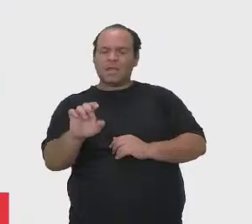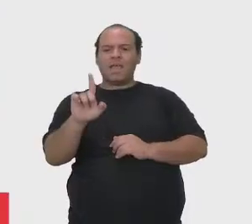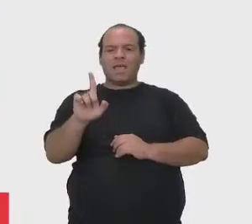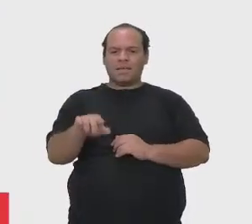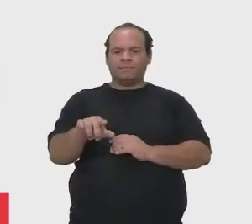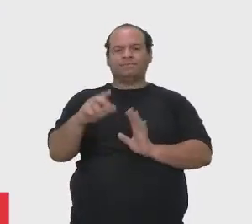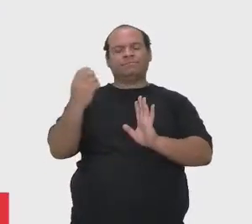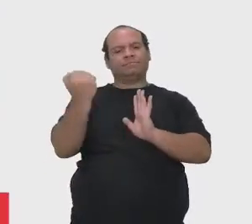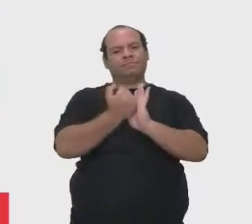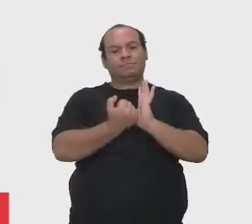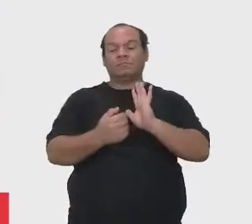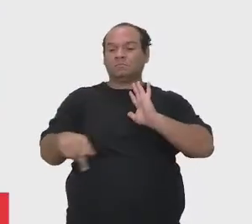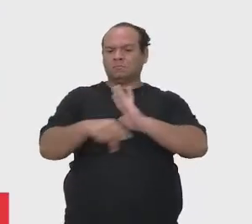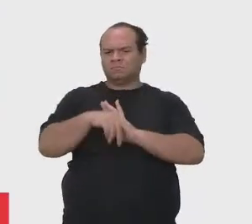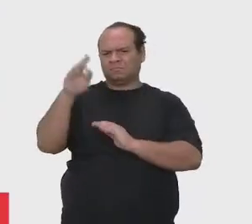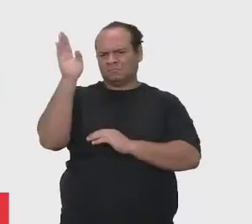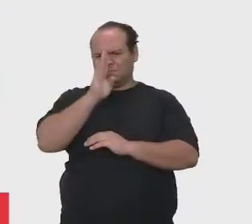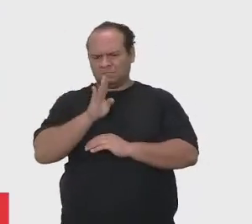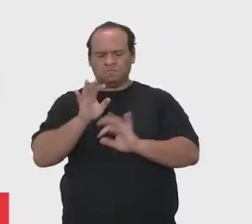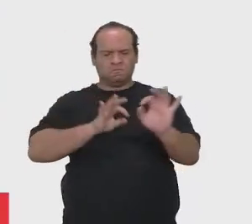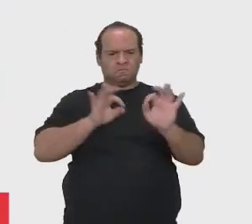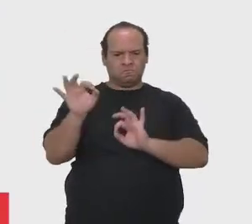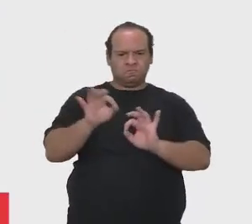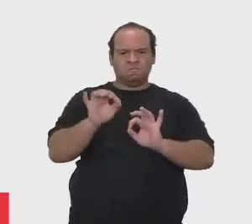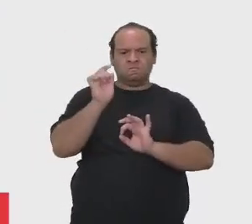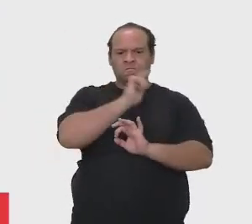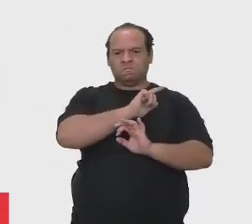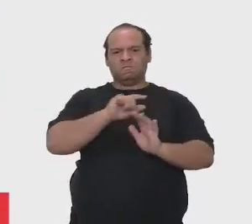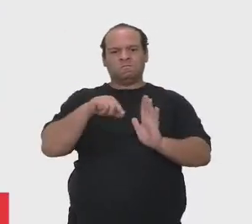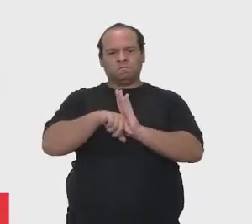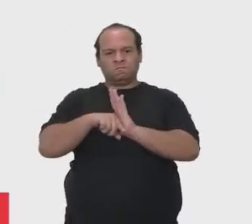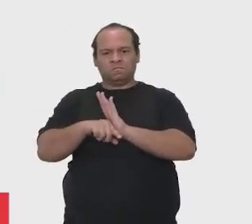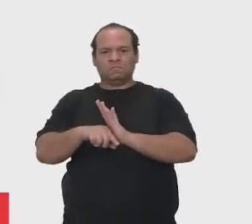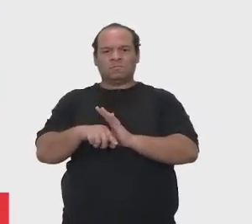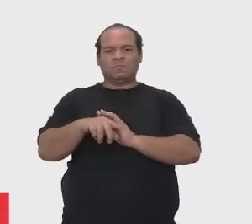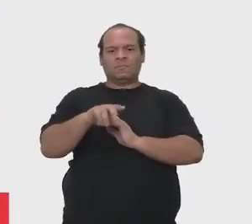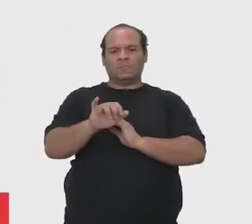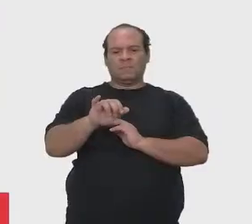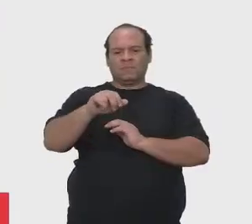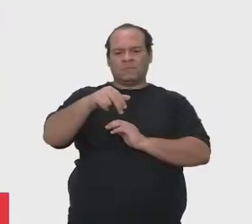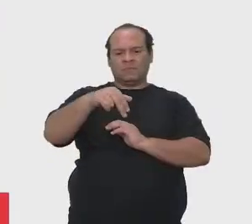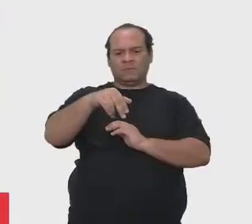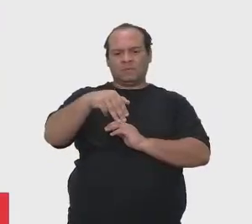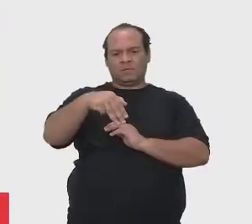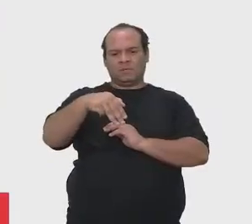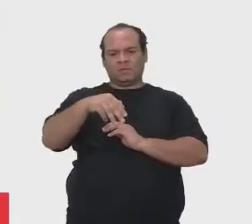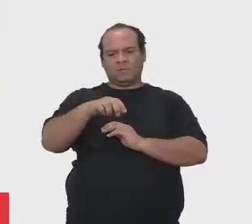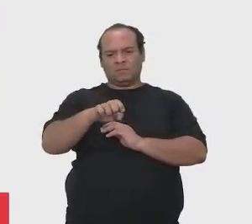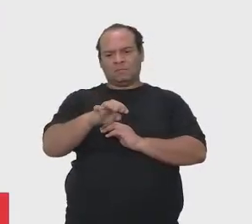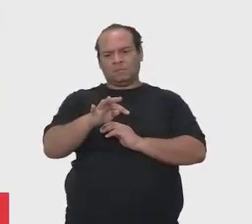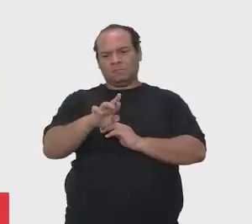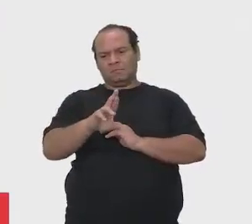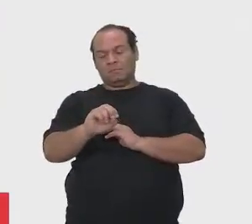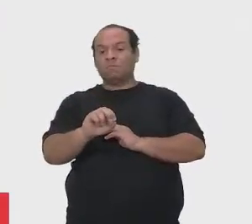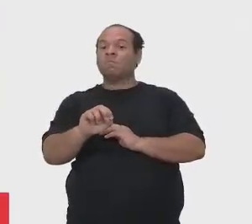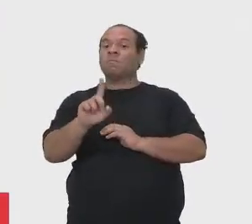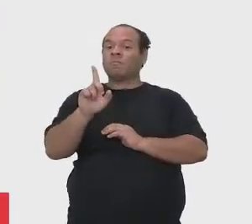de Etiquetagem e ela é gerida pelo Inmetro, e a intenção dela é